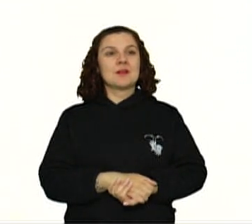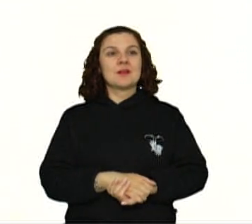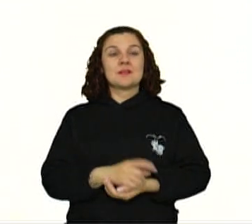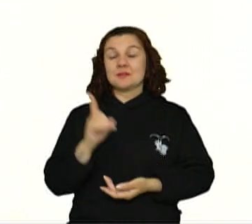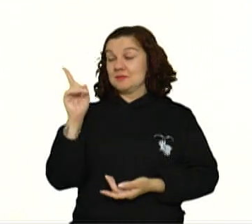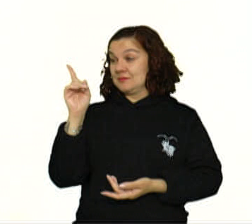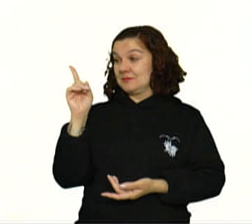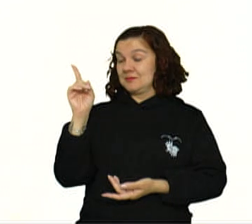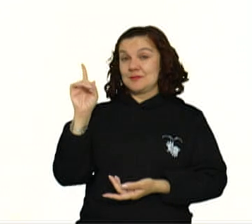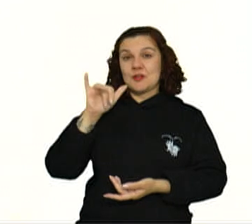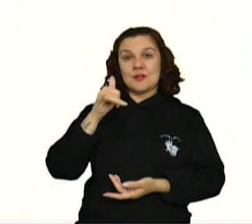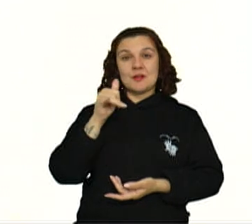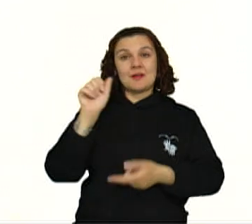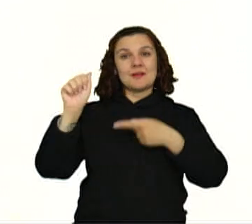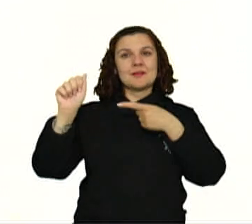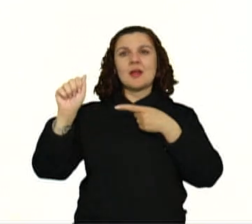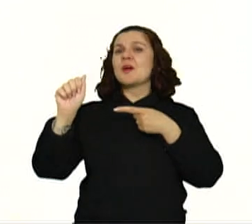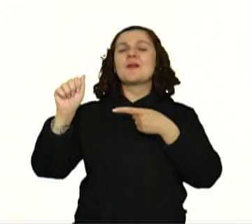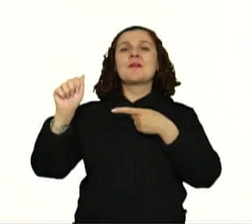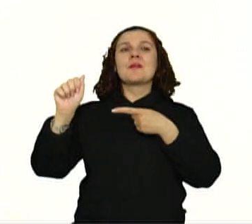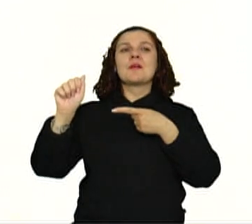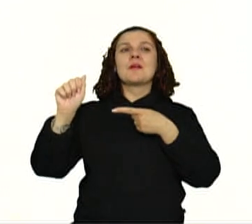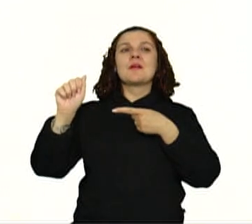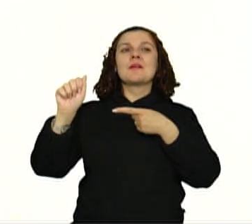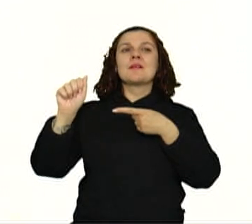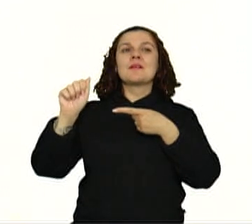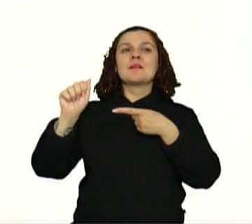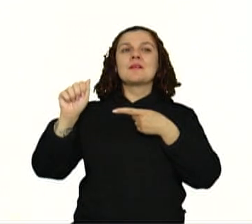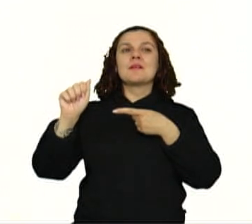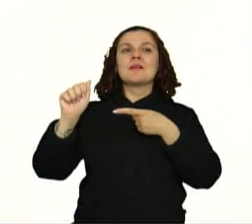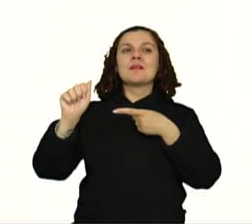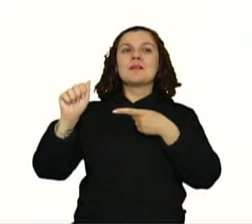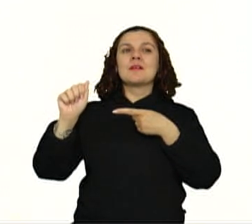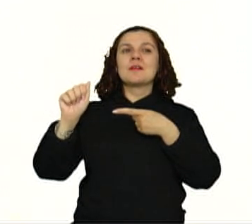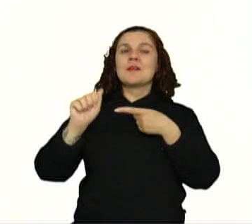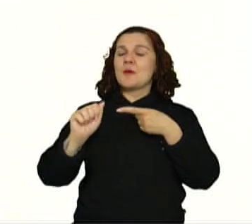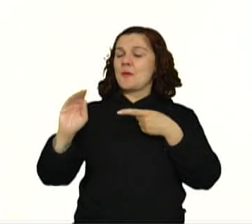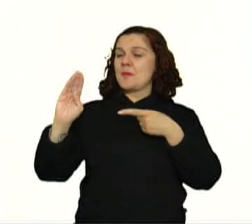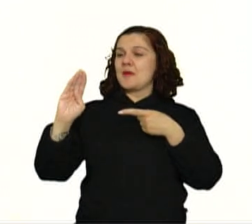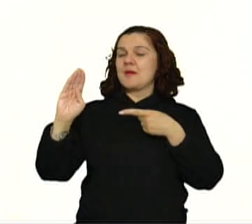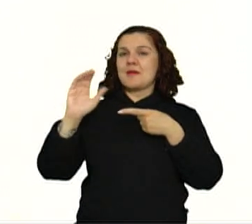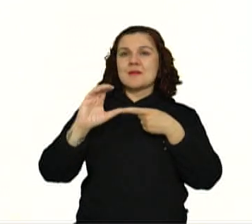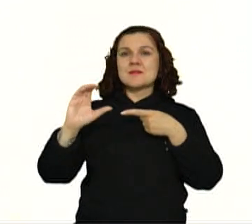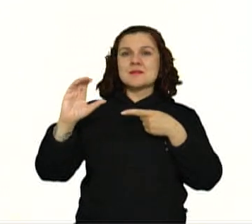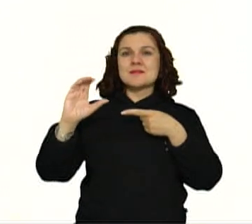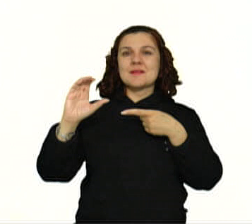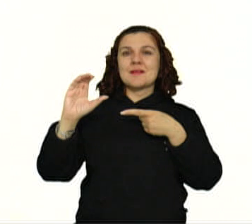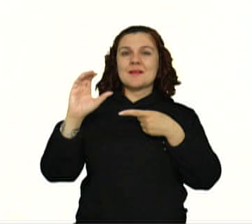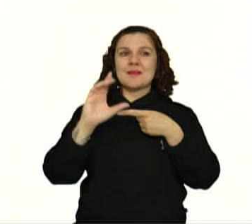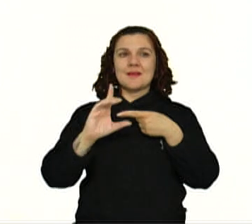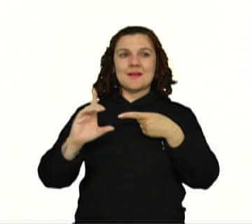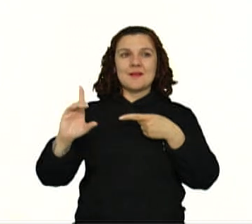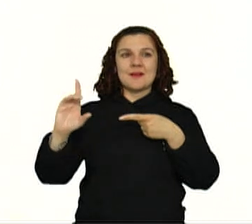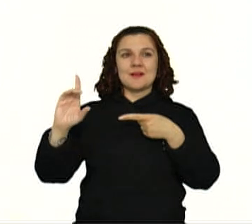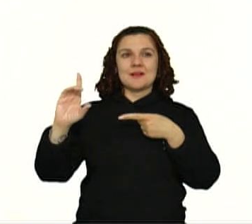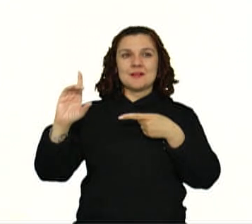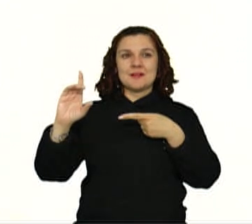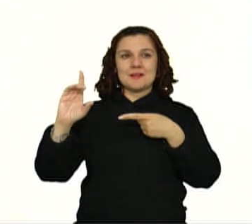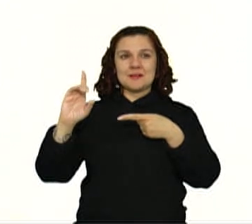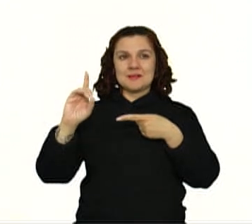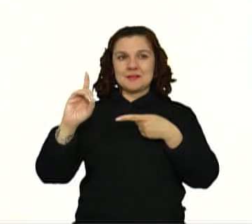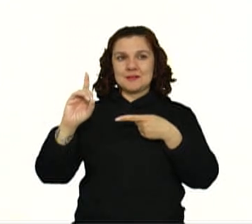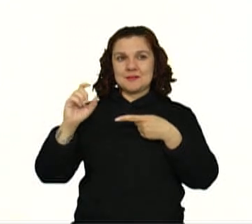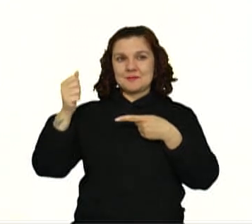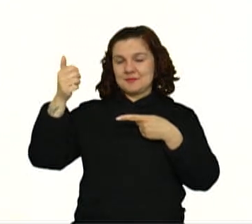adora doces. Pedro é inteligente. João acha Pedro inteligente. Maria comprou um carro novo. O dia está triste